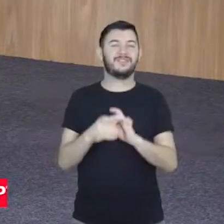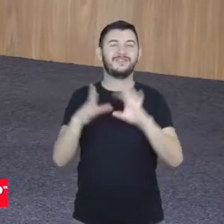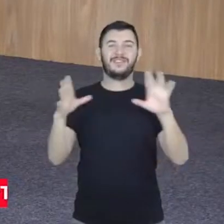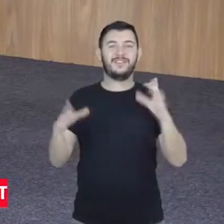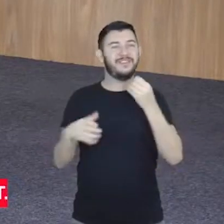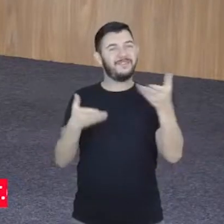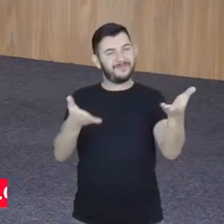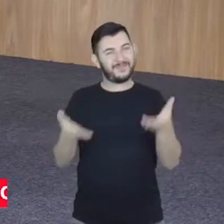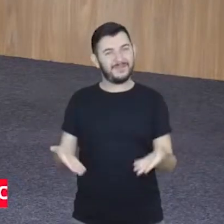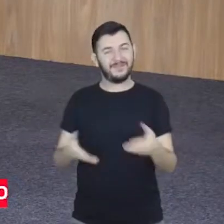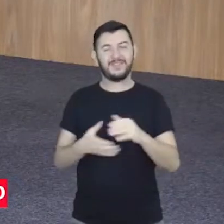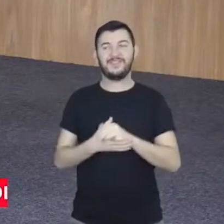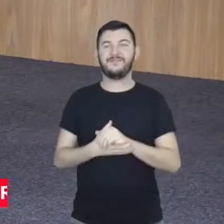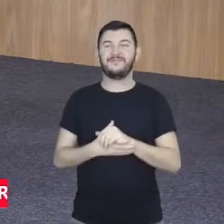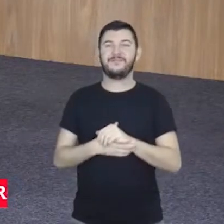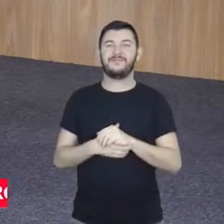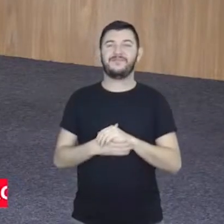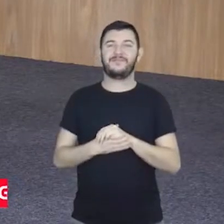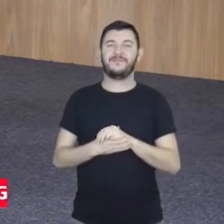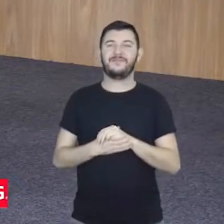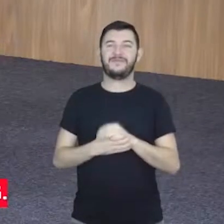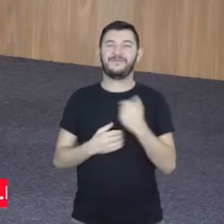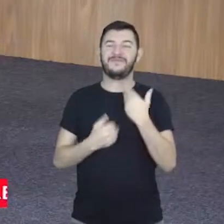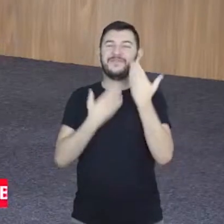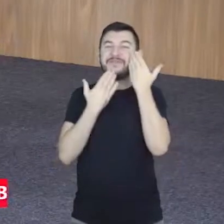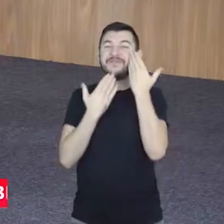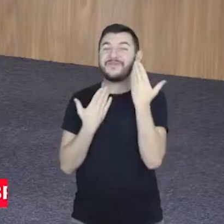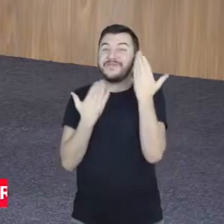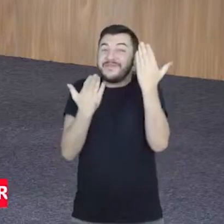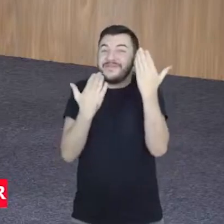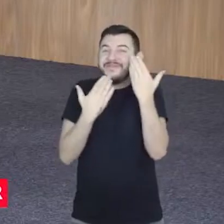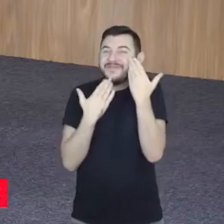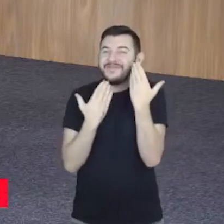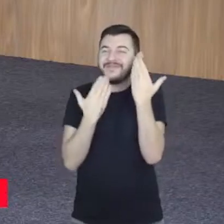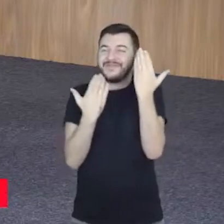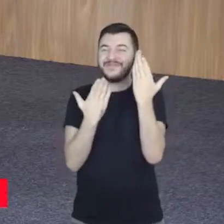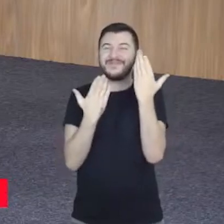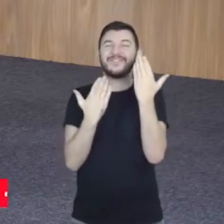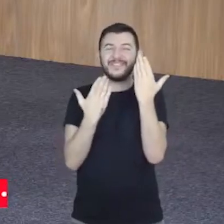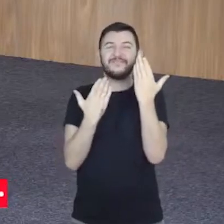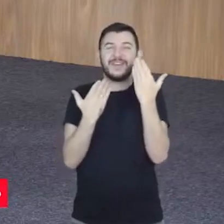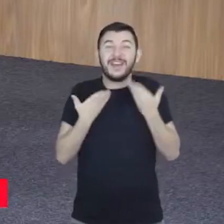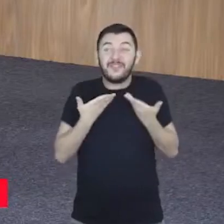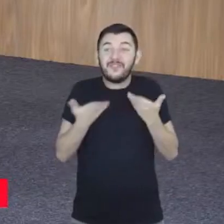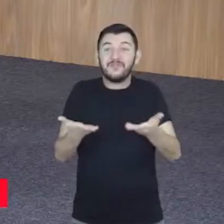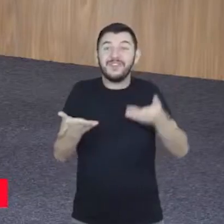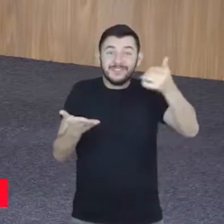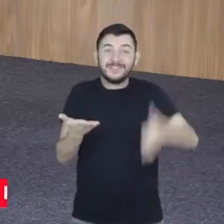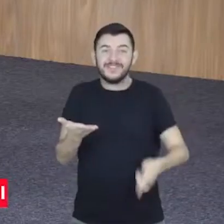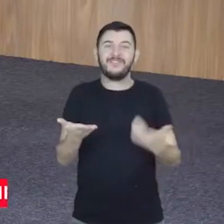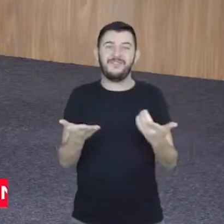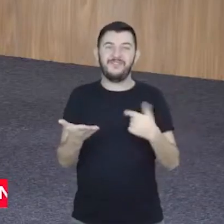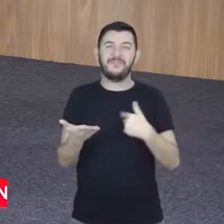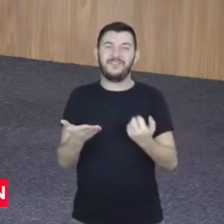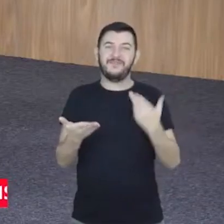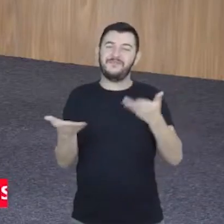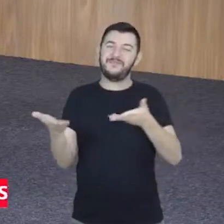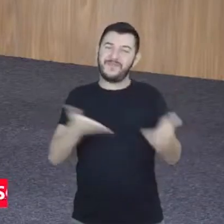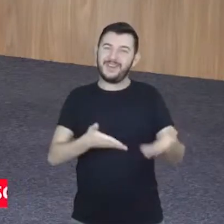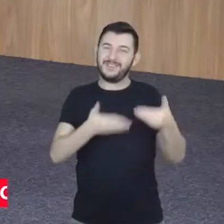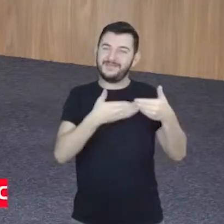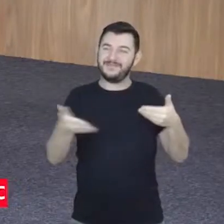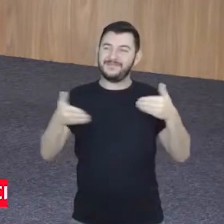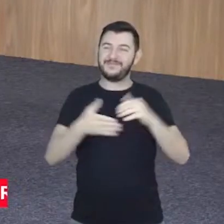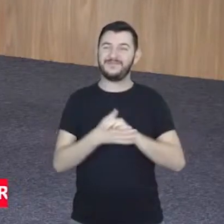seja sempre muito bem-vinda. Obrigada pelo convite mais uma vez, contem comigo. Bom